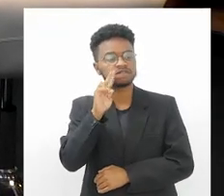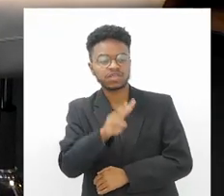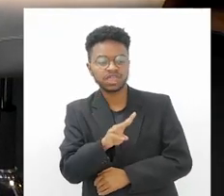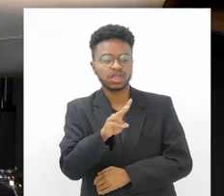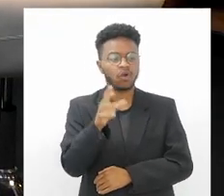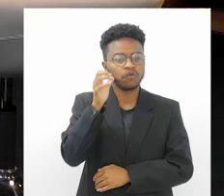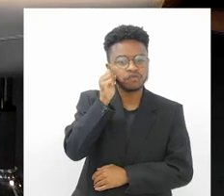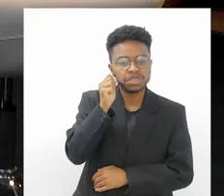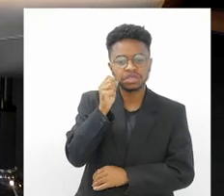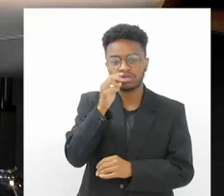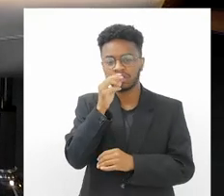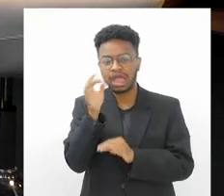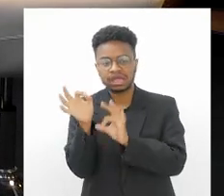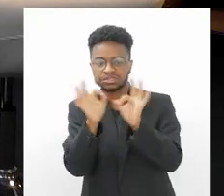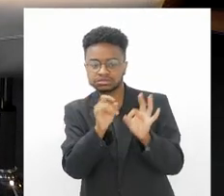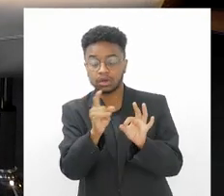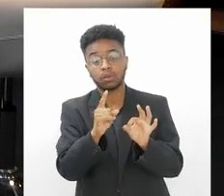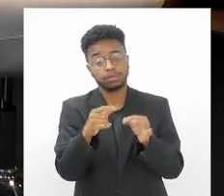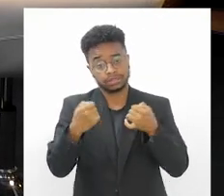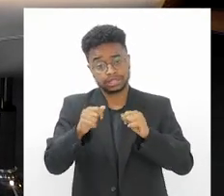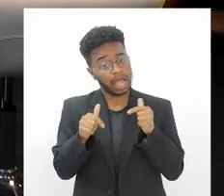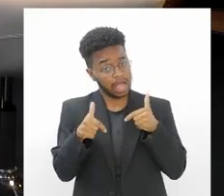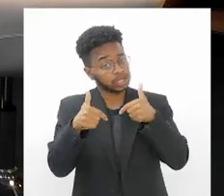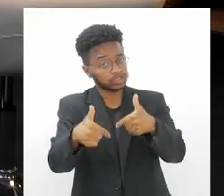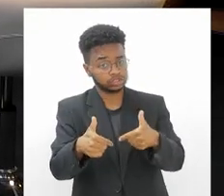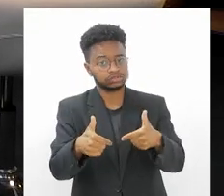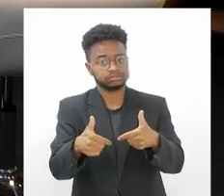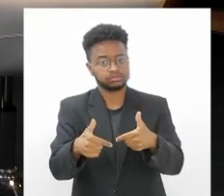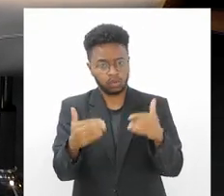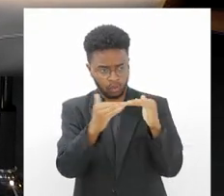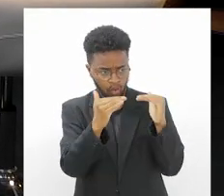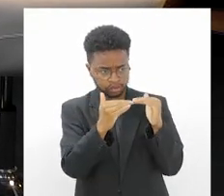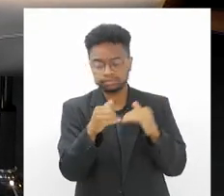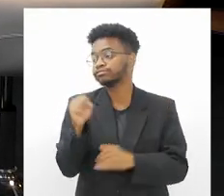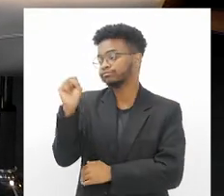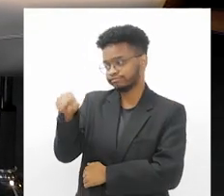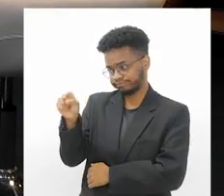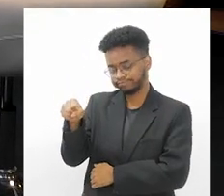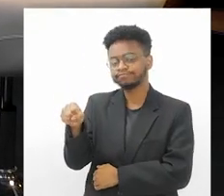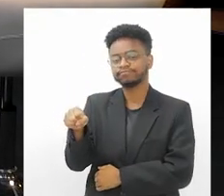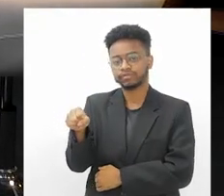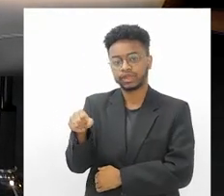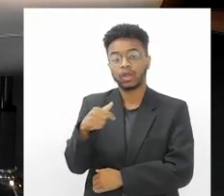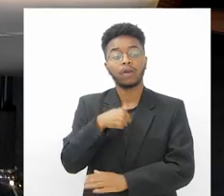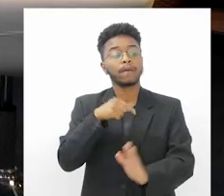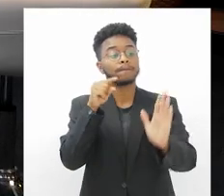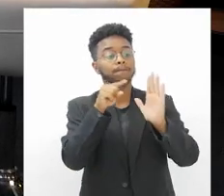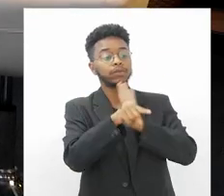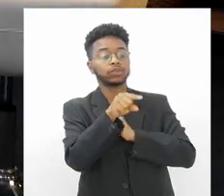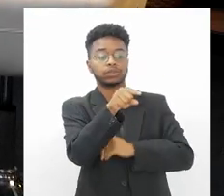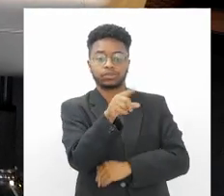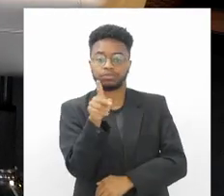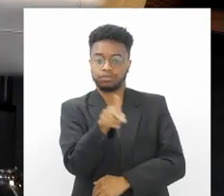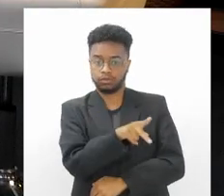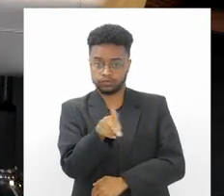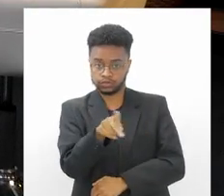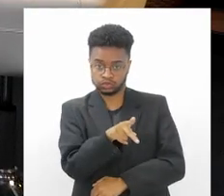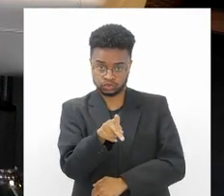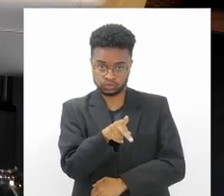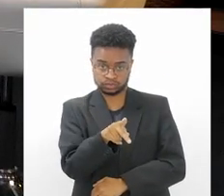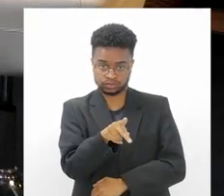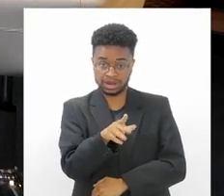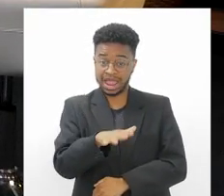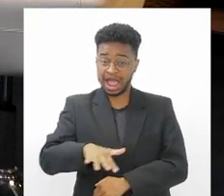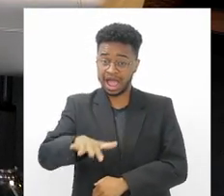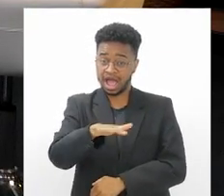Eu acho que algo tem que ser feito. O senhor concorda com isso? Sim, com certeza, com certeza. Agora, eu pergunto para você, professora,